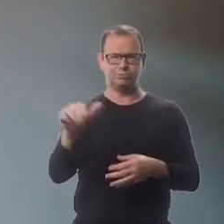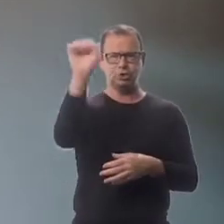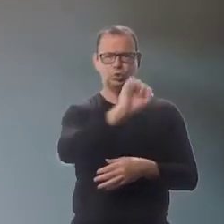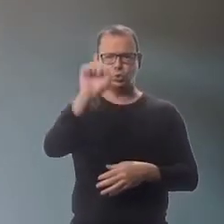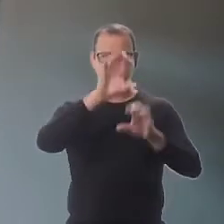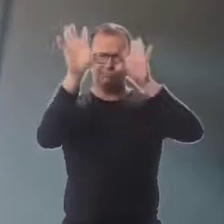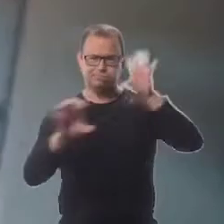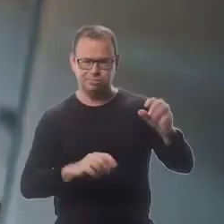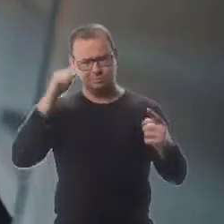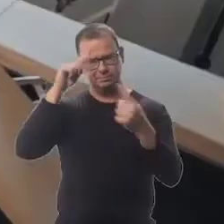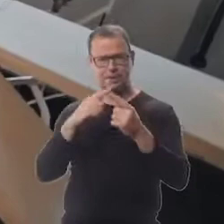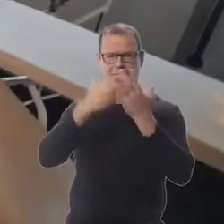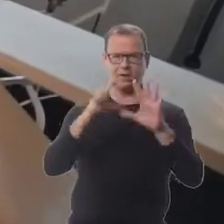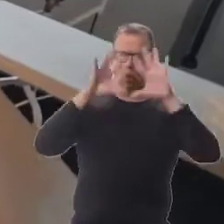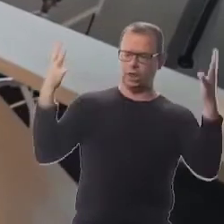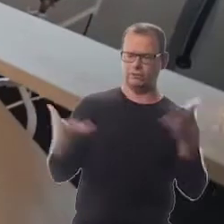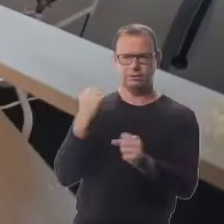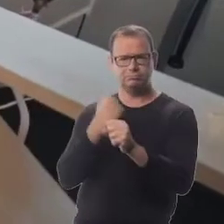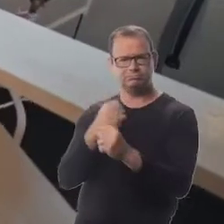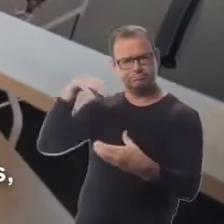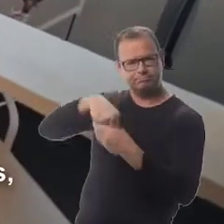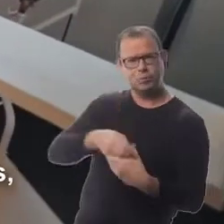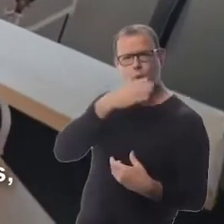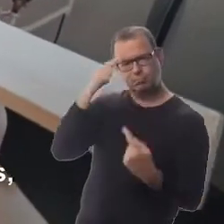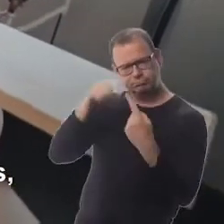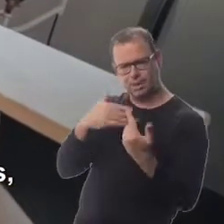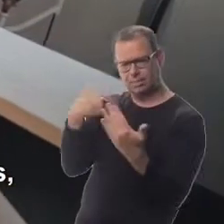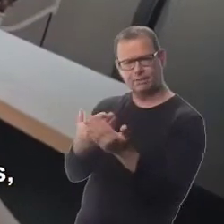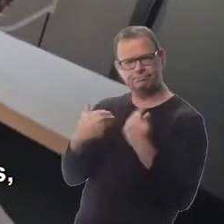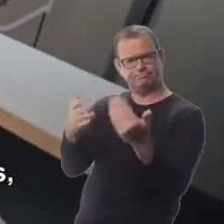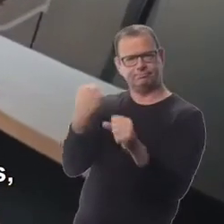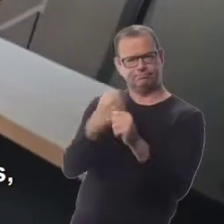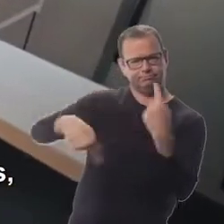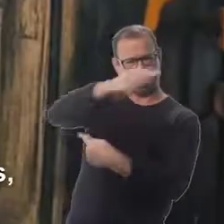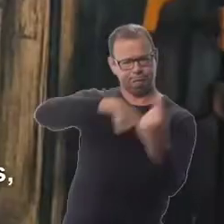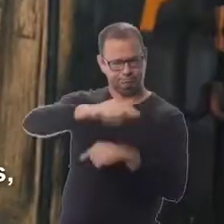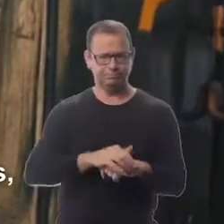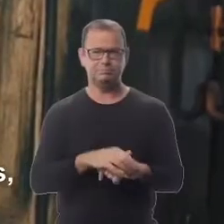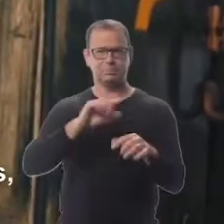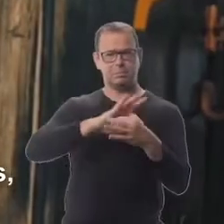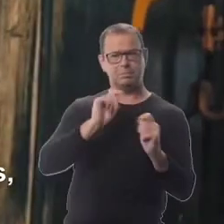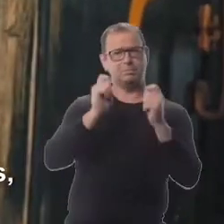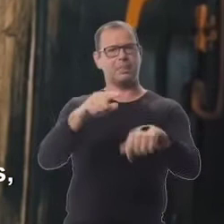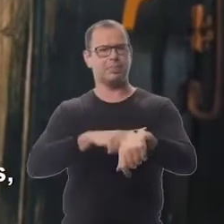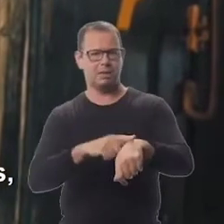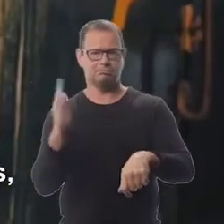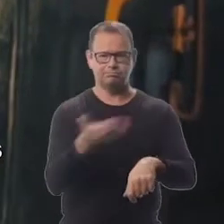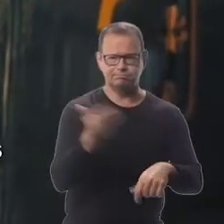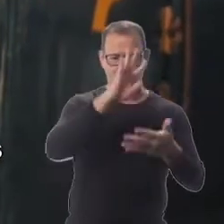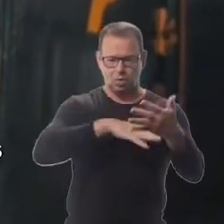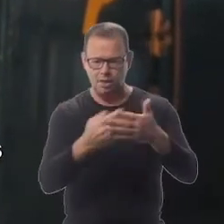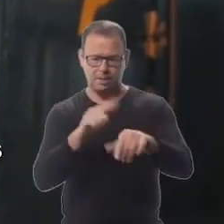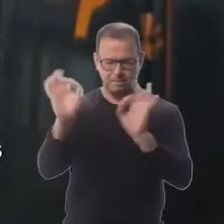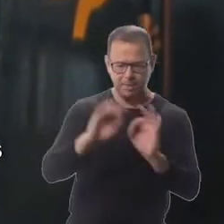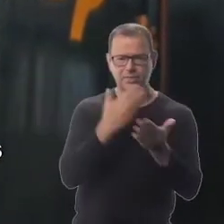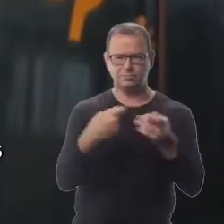o atendimento aos funcionários da CP era feito através de uma destas carruagens, em dias, locais e horários pré-definidos,